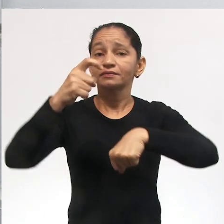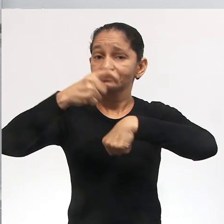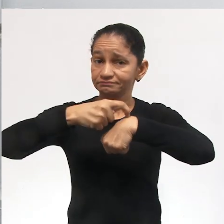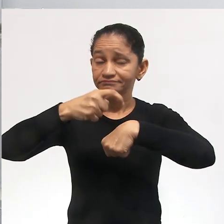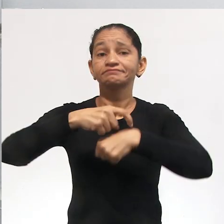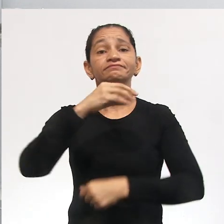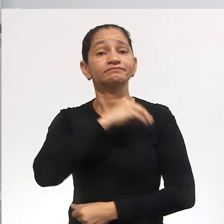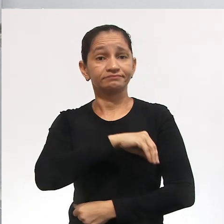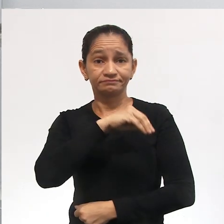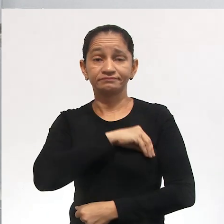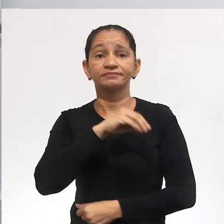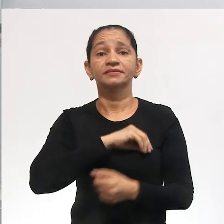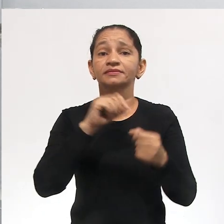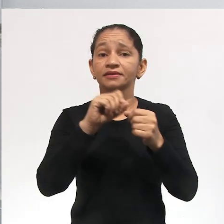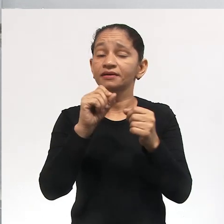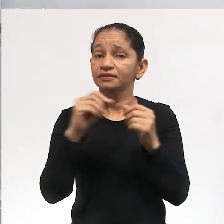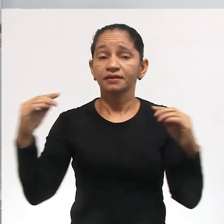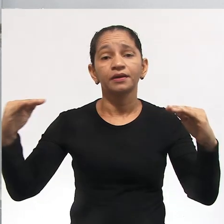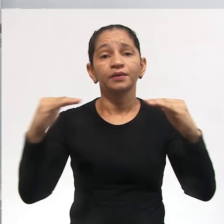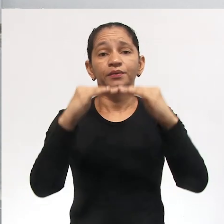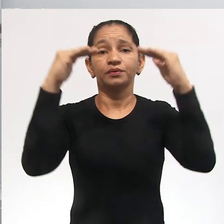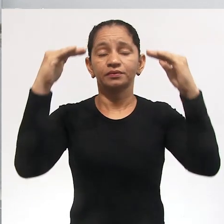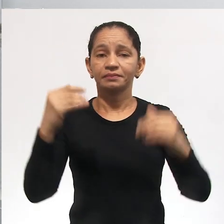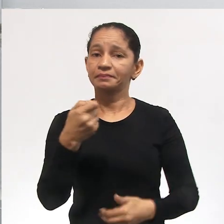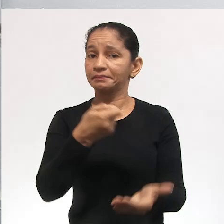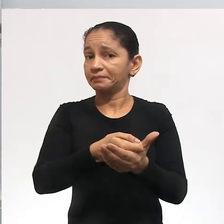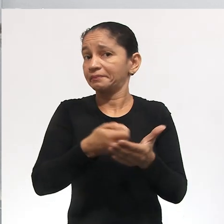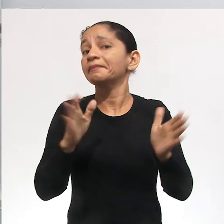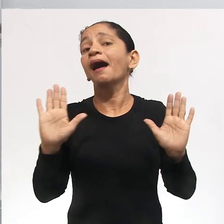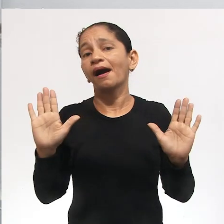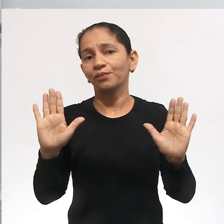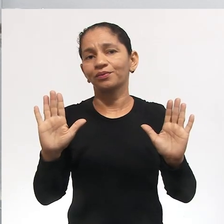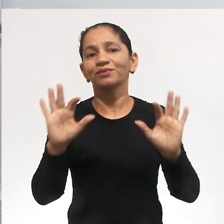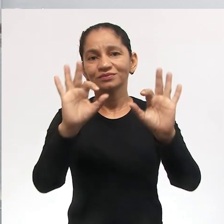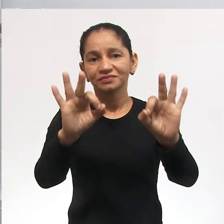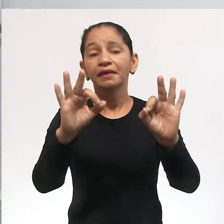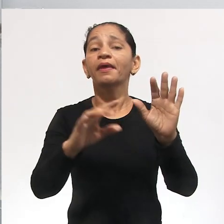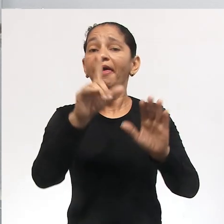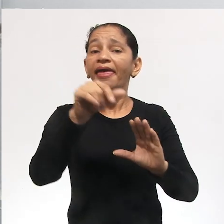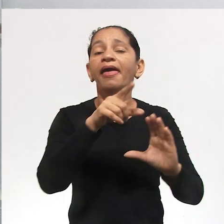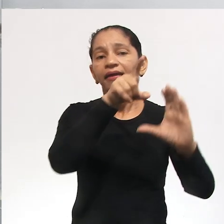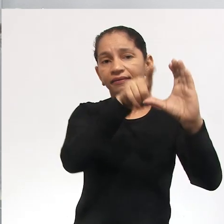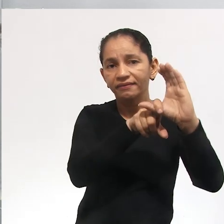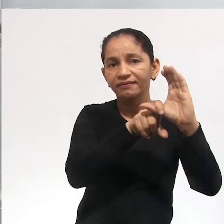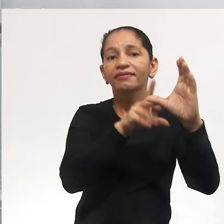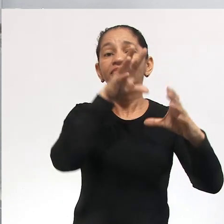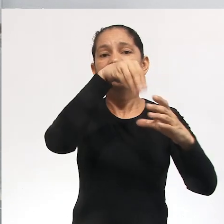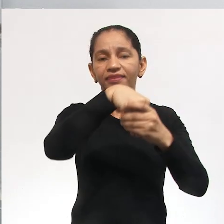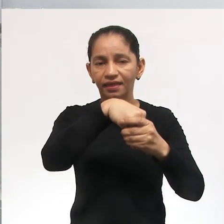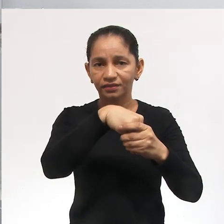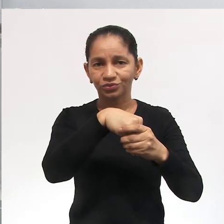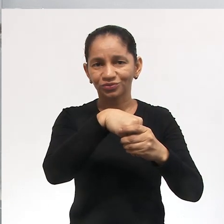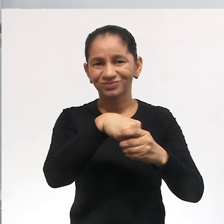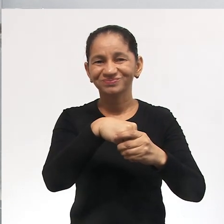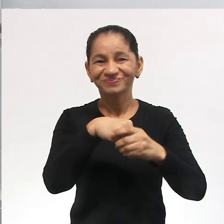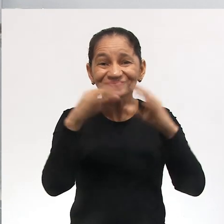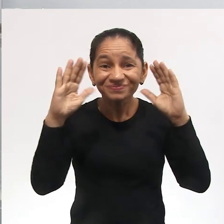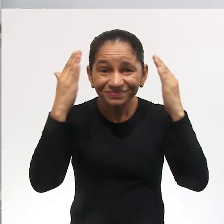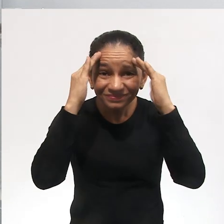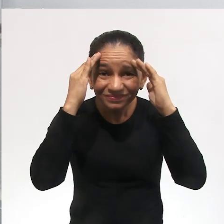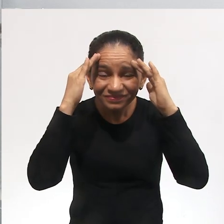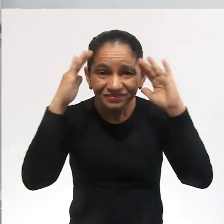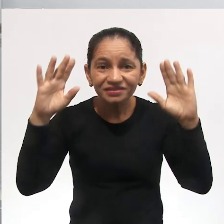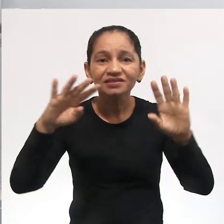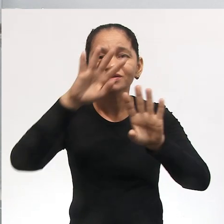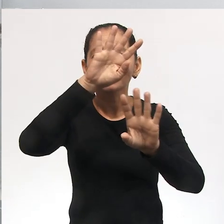pessoas tem que ser quitada. Então a gente entende esse gasto como uma despesa, tá? Então é o contraponto da receita. Que a gente vai ver aqui